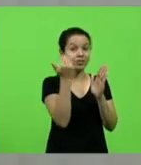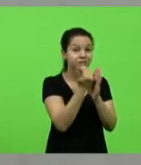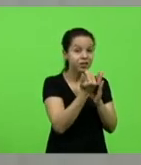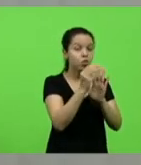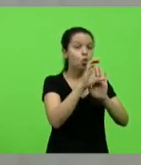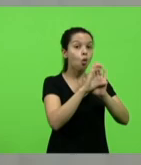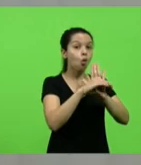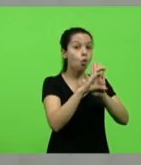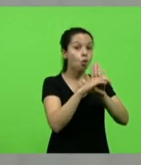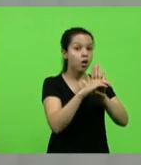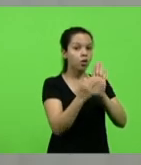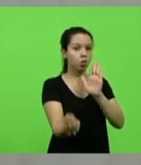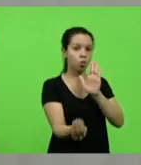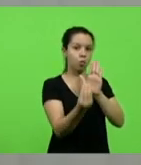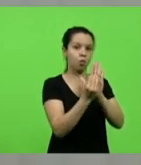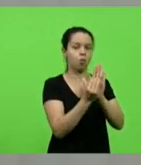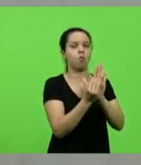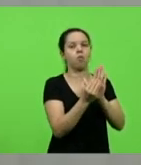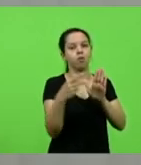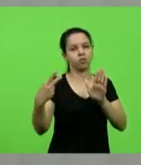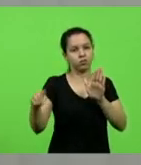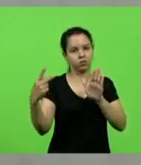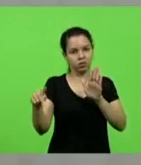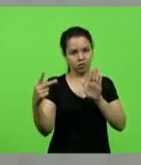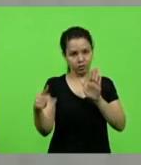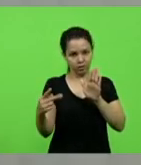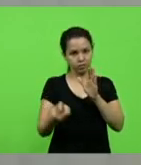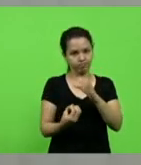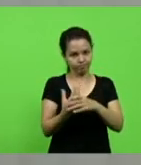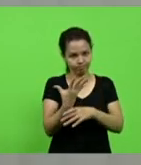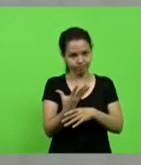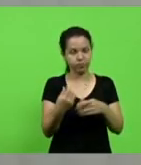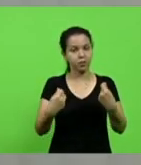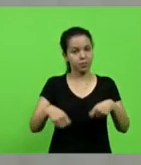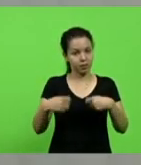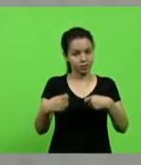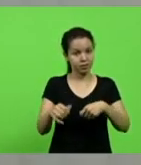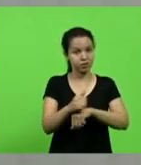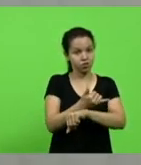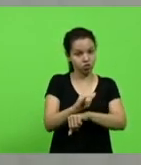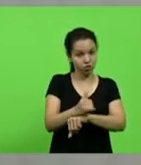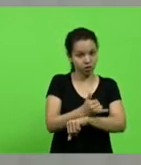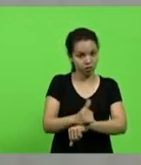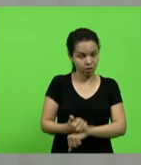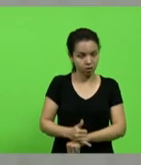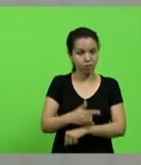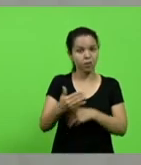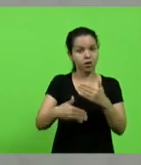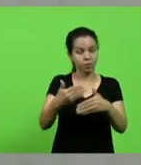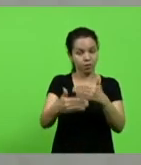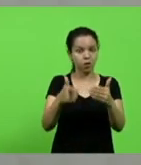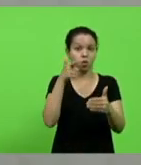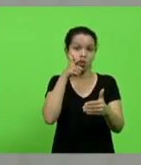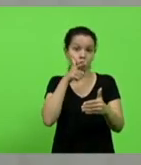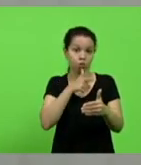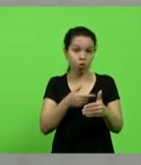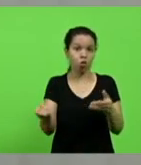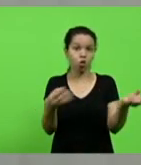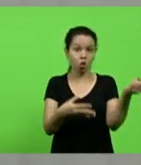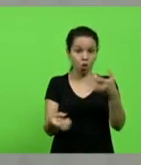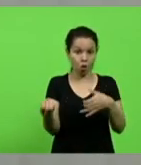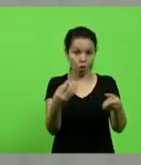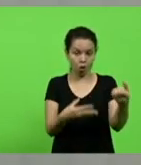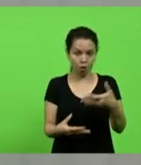mínimo estabelecido. Isso exigirá a adoção de estratégias para a concepção de novas